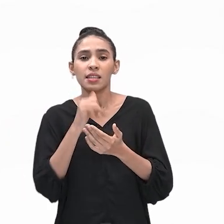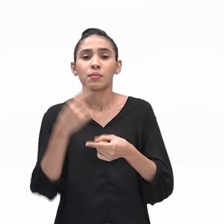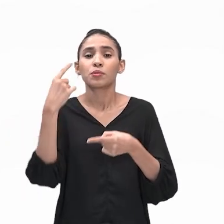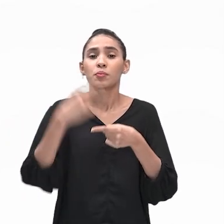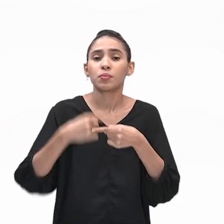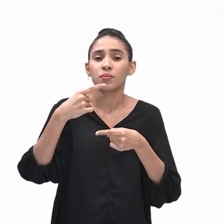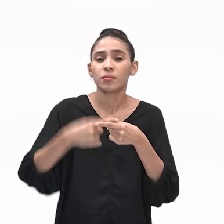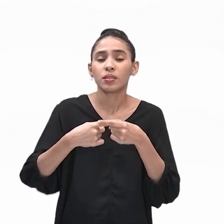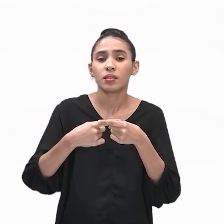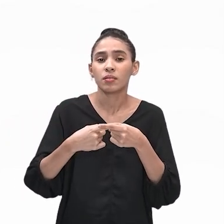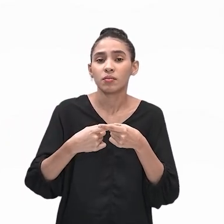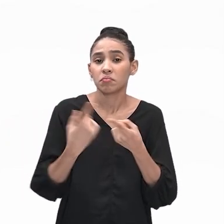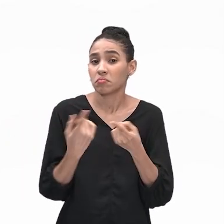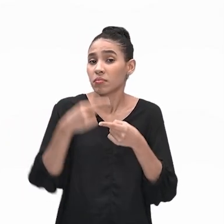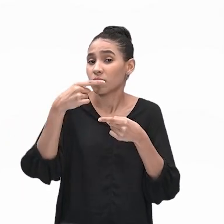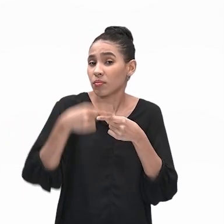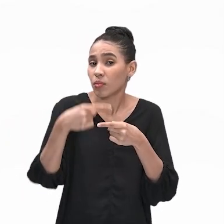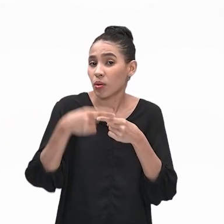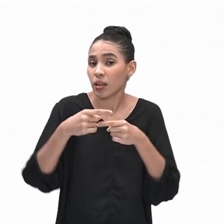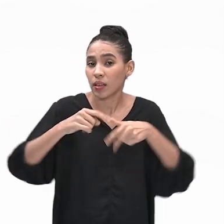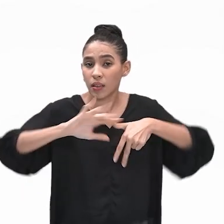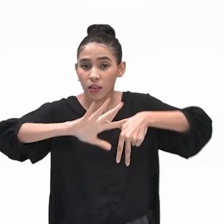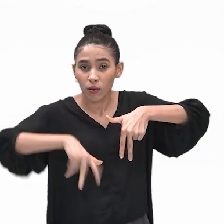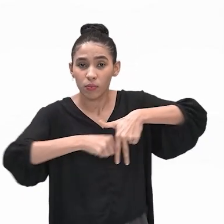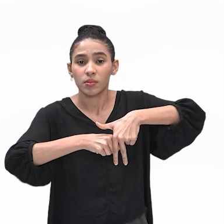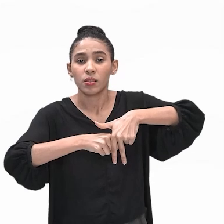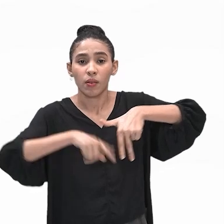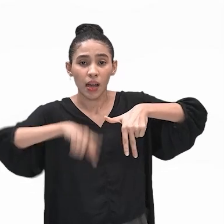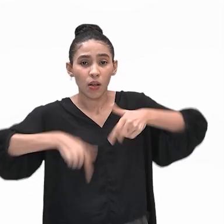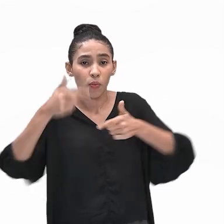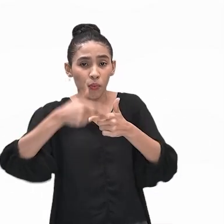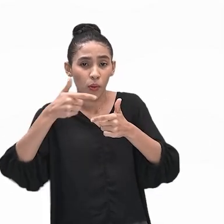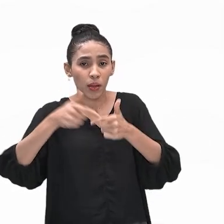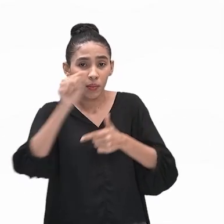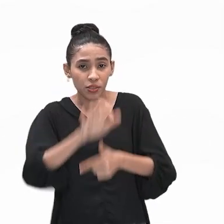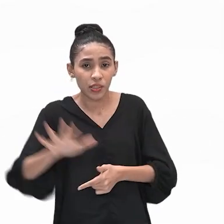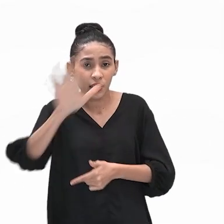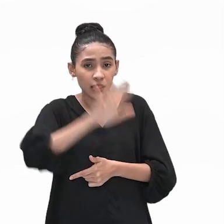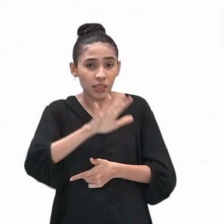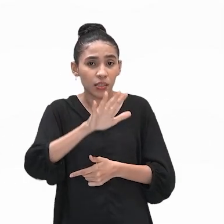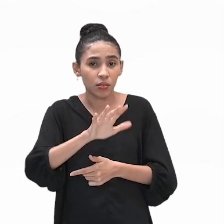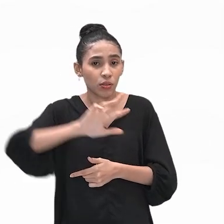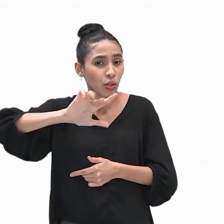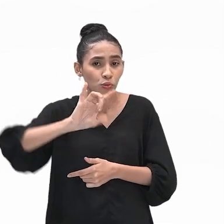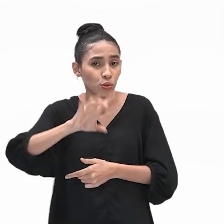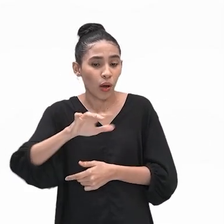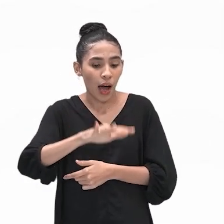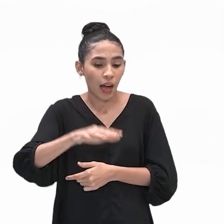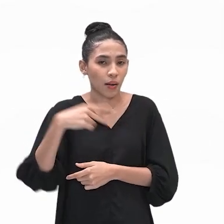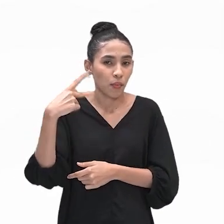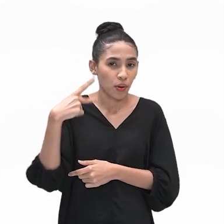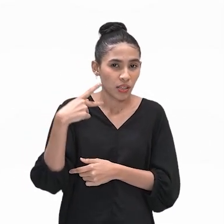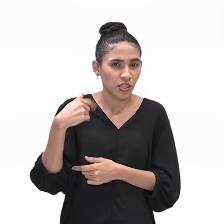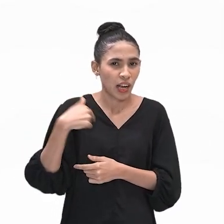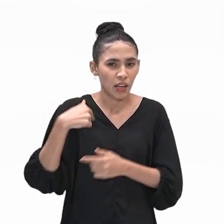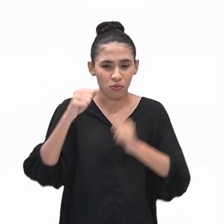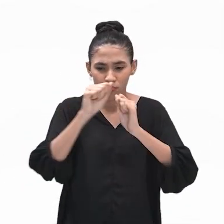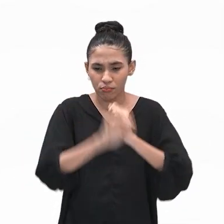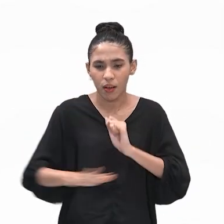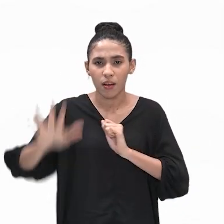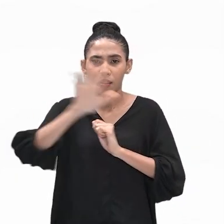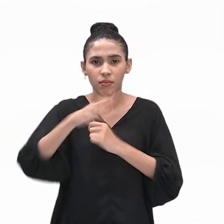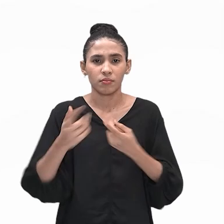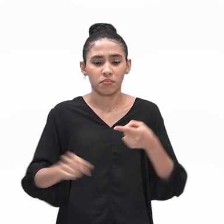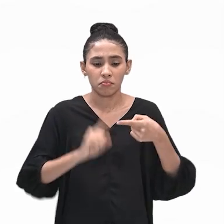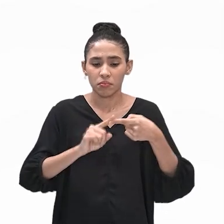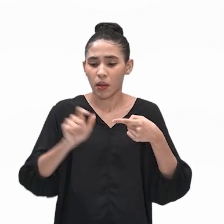que essa corrupção ela é um problema generalizado e não está só na política. Então, eu exemplifico como? Com as pessoas